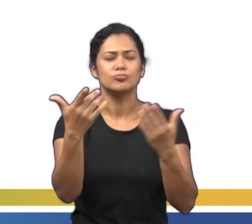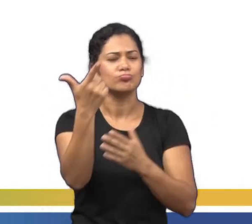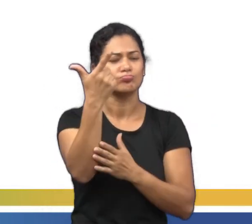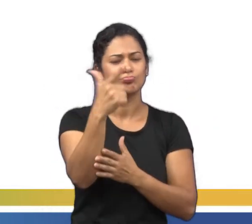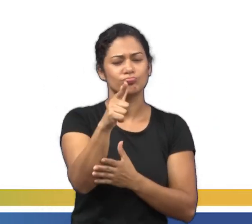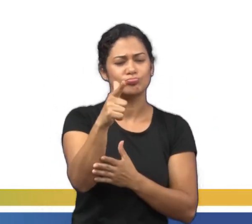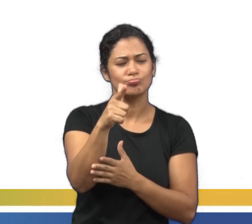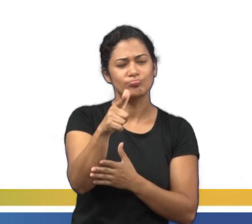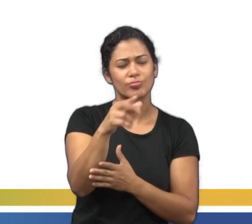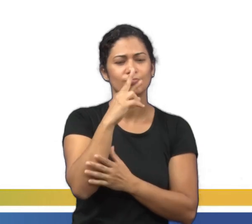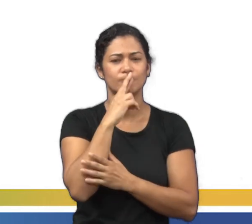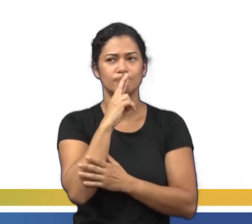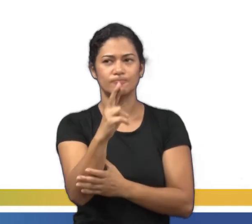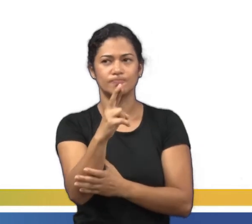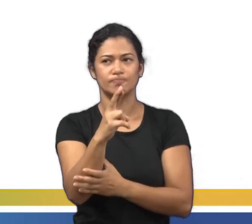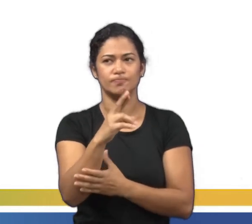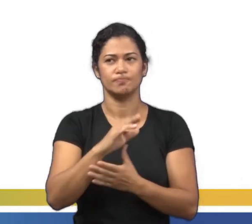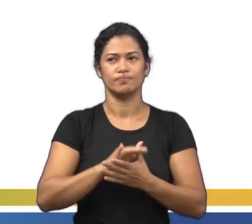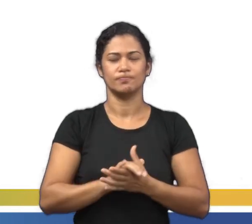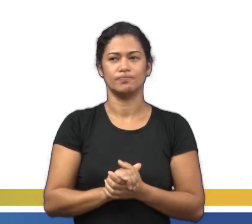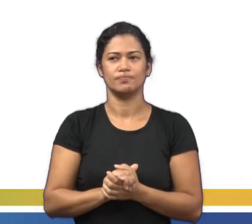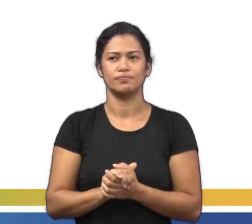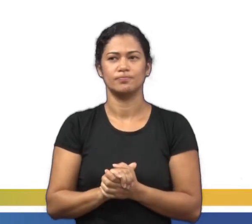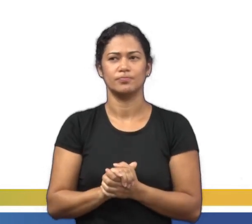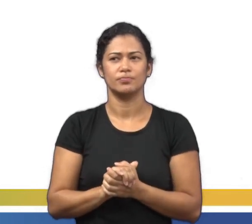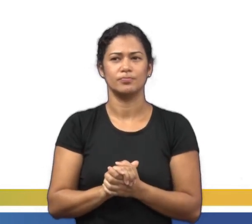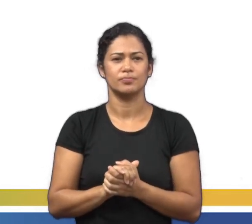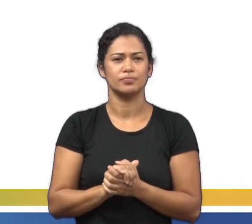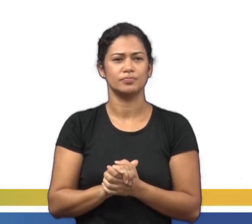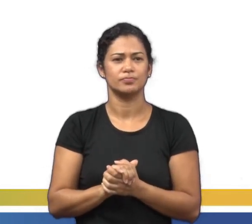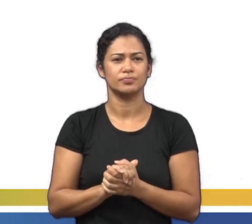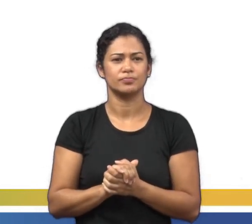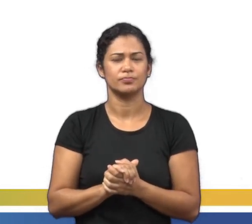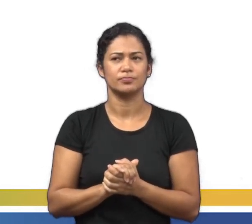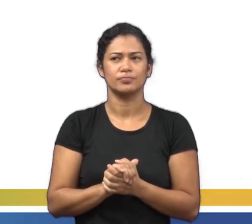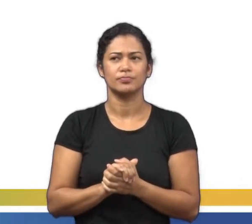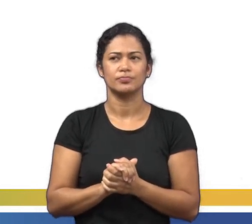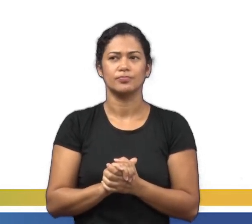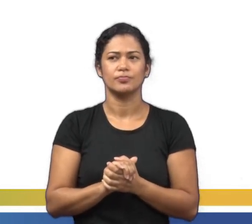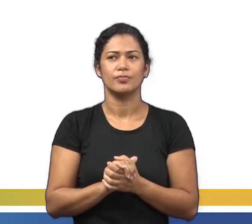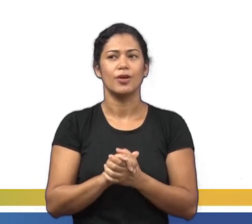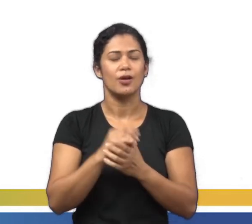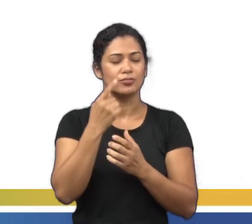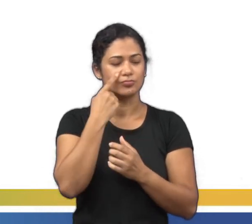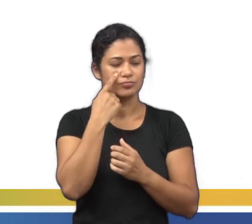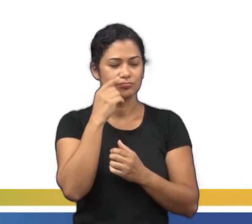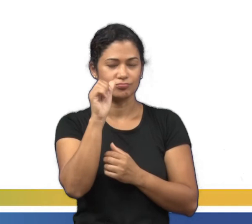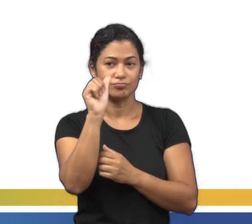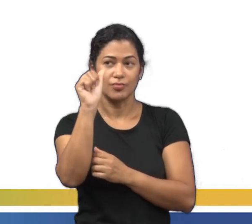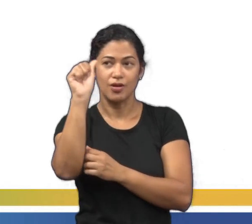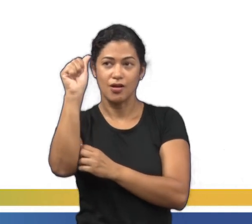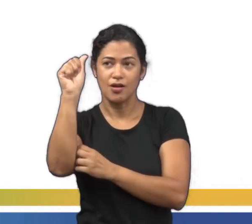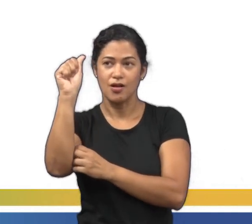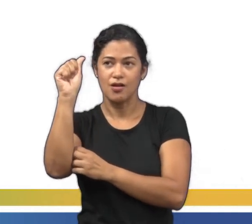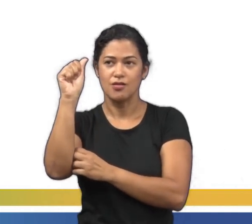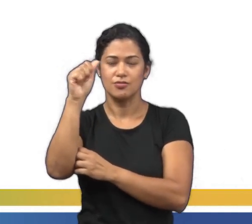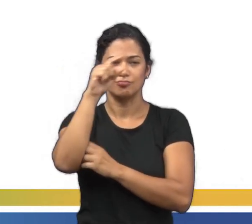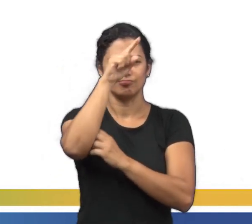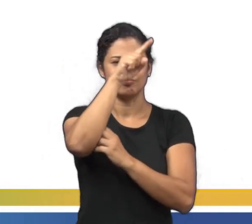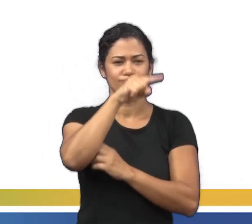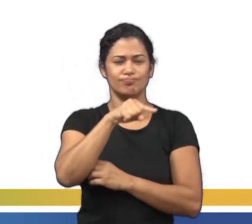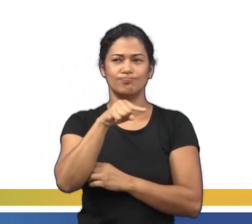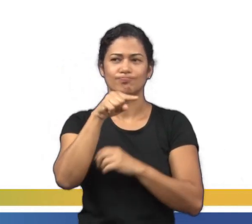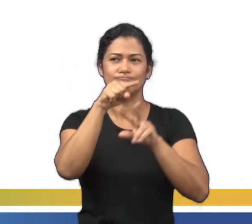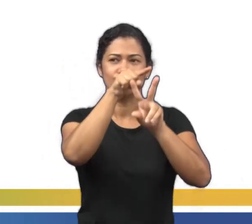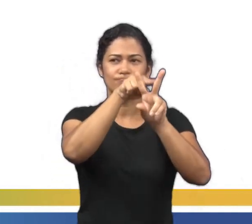solução? Olha aqui, as alternativas são essas. Na letra A, eu tenho que fazer ali, ó, 64 mais 36. Quando